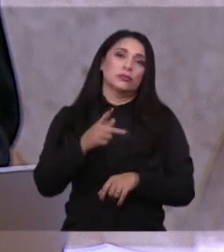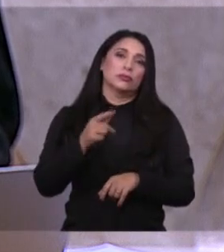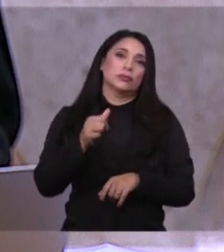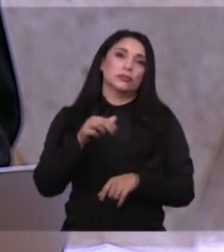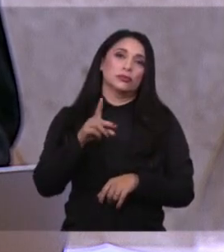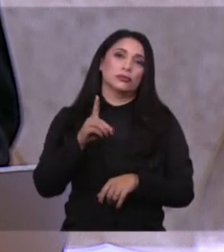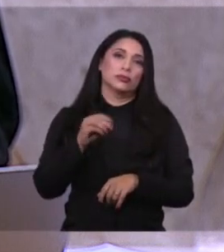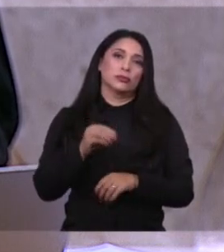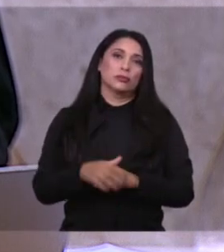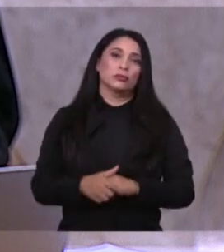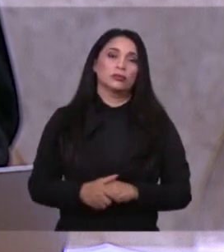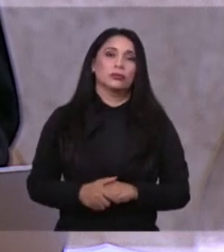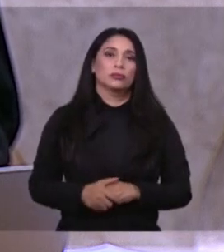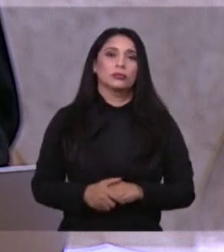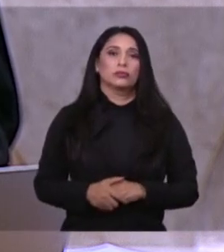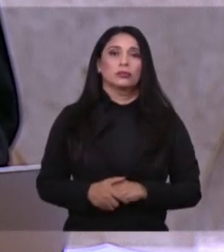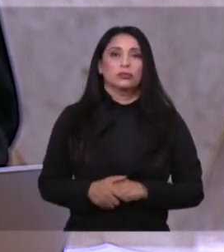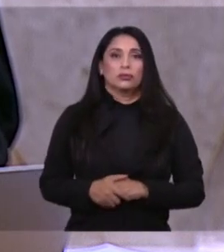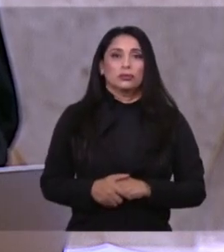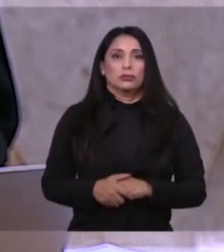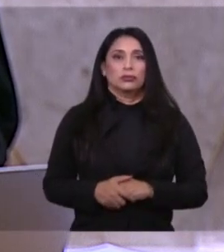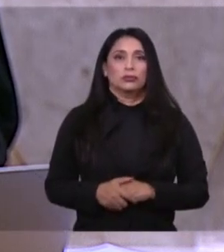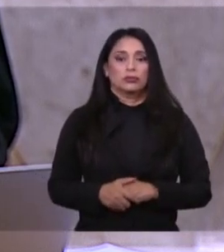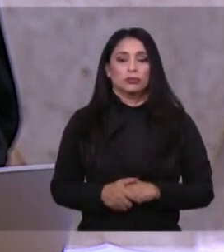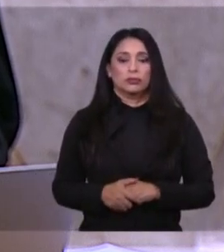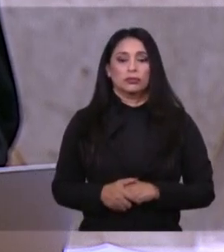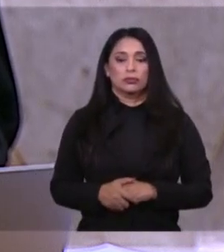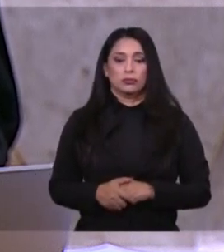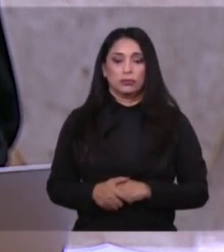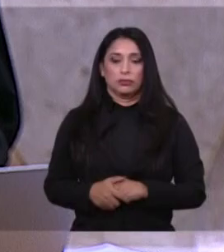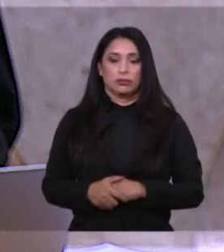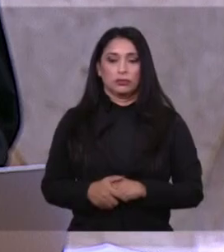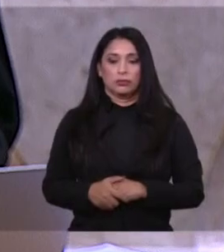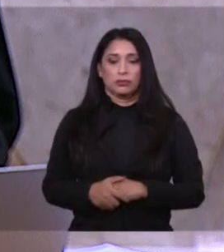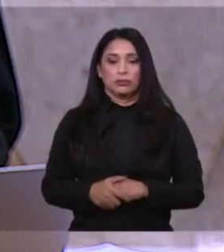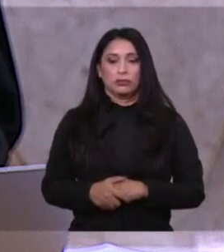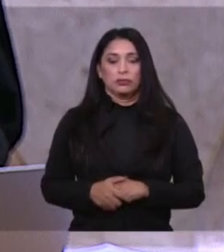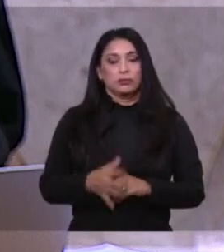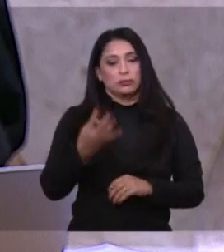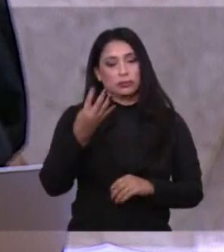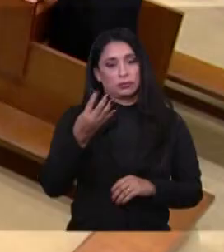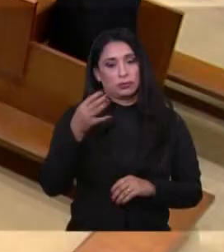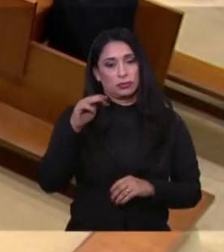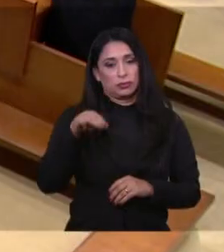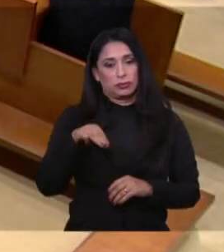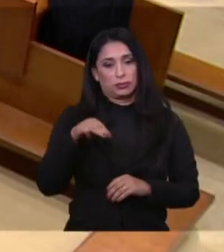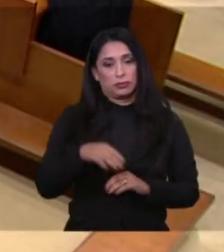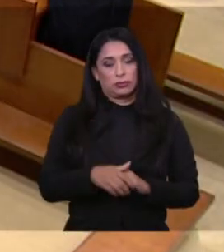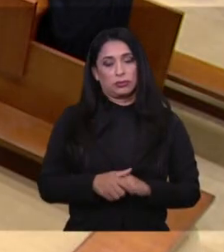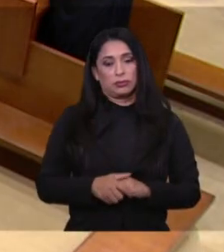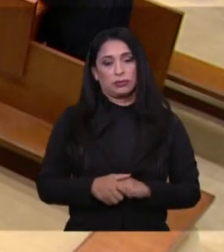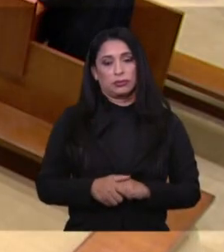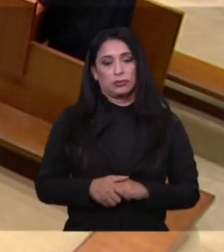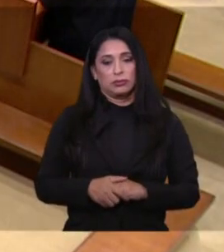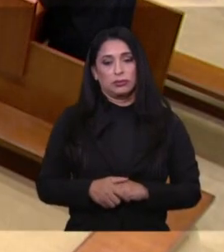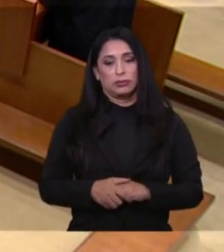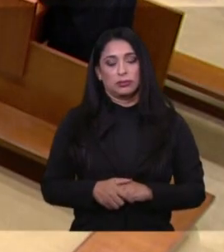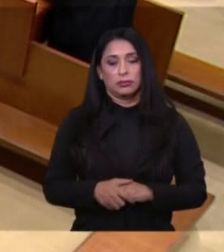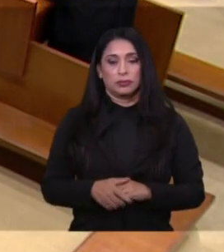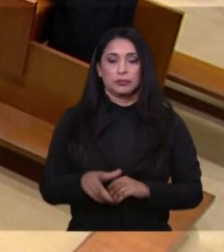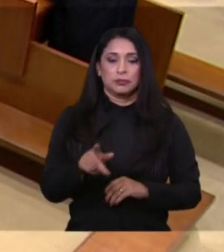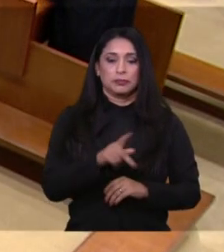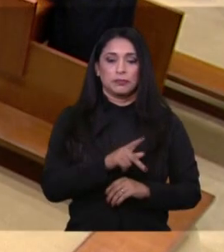Melo. A senhoria tem a palavra pelo prazo de 4 minutos. Excelentíssimo senhor